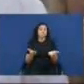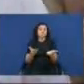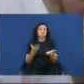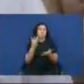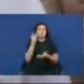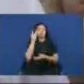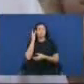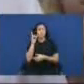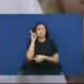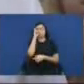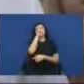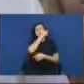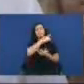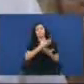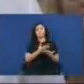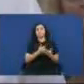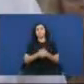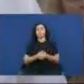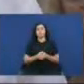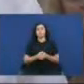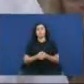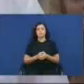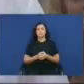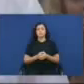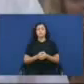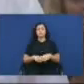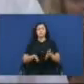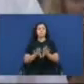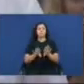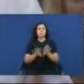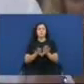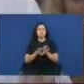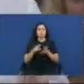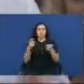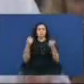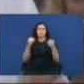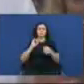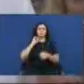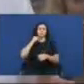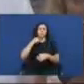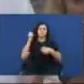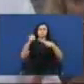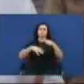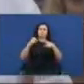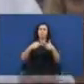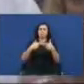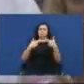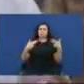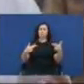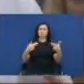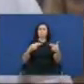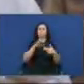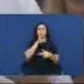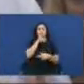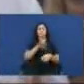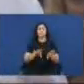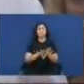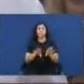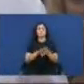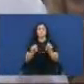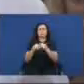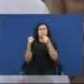problema bastante sério. O lixo, Vossa Excelência falou na questão da sujeira, o lixo ali, as lixeiras,